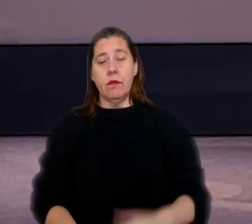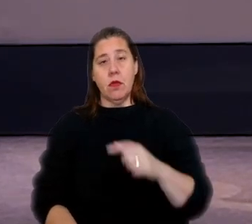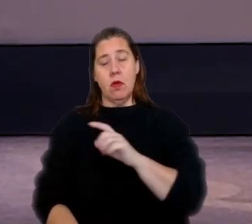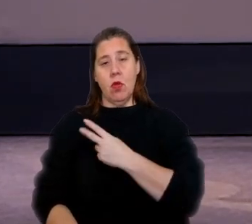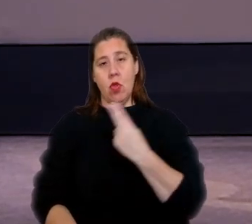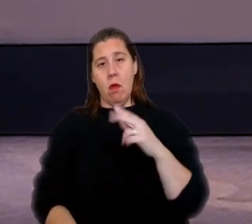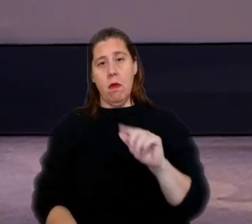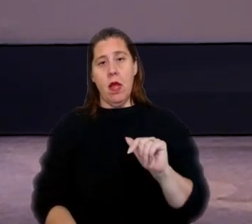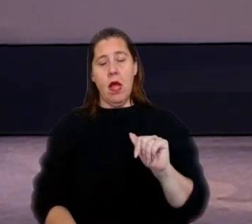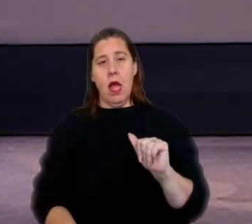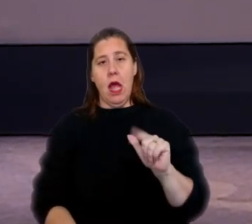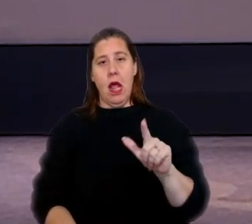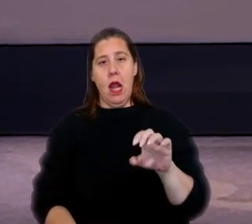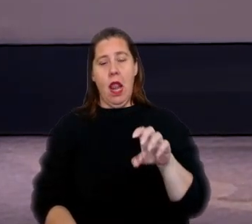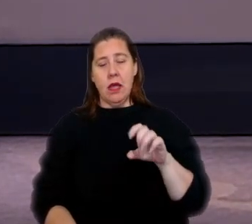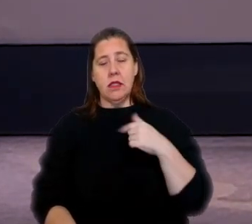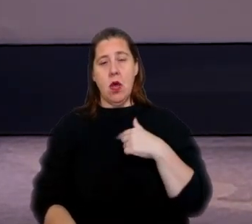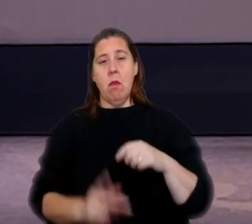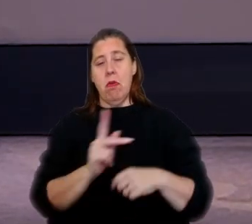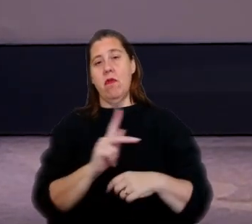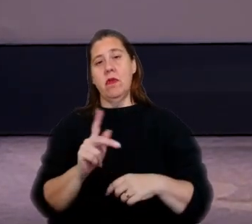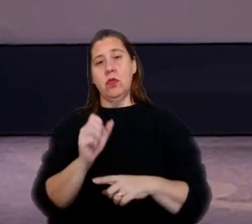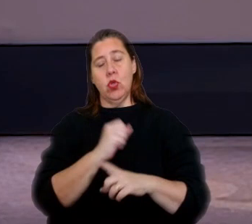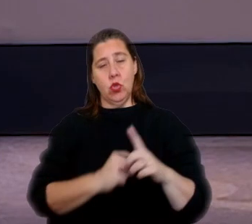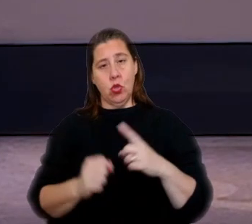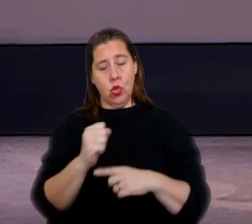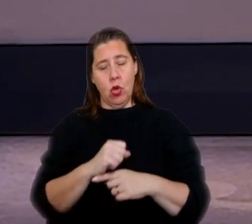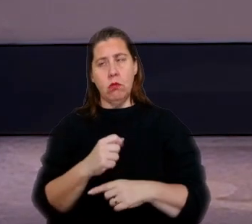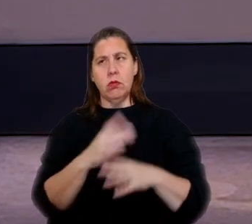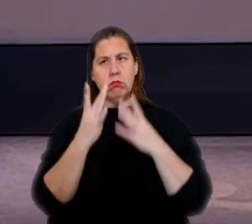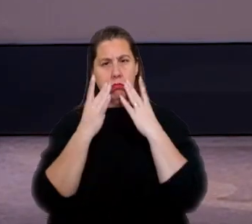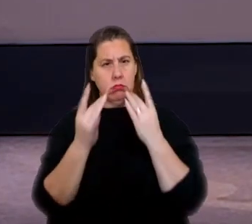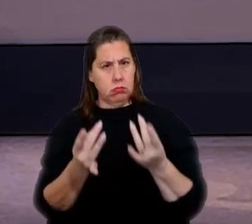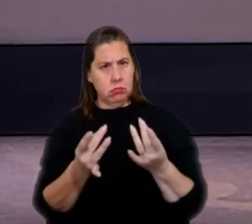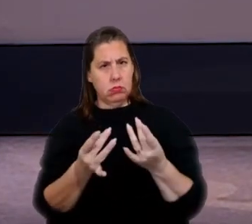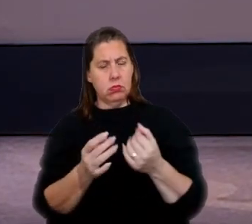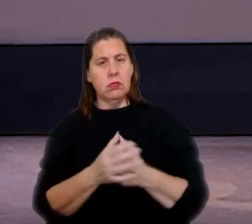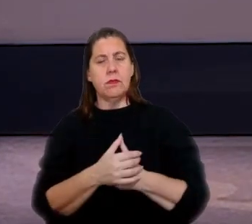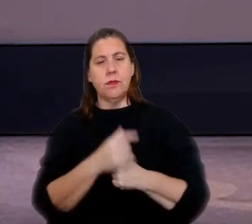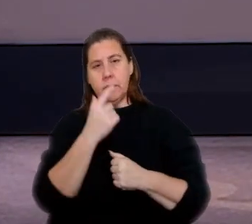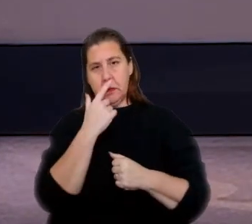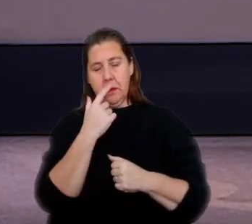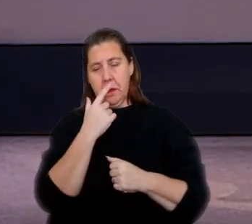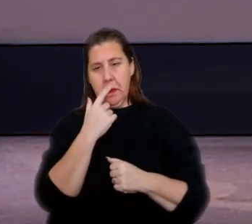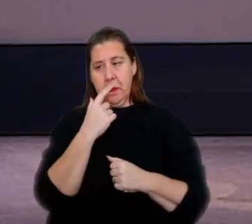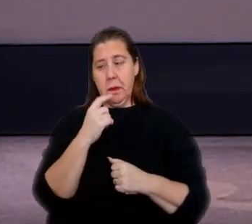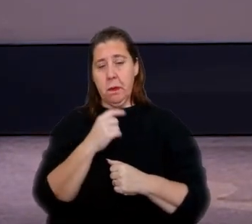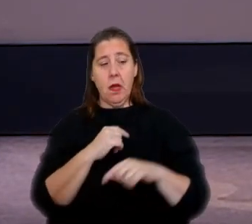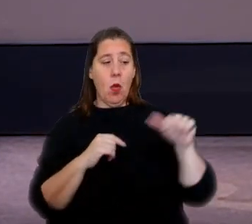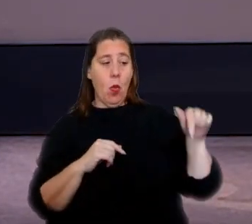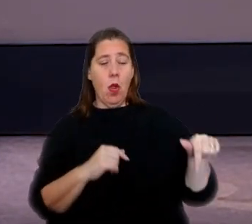Meu nome é Alex, professor de Sociologia. Eu queria chamar a atenção para uma coisa que